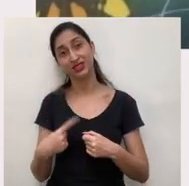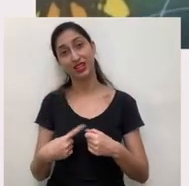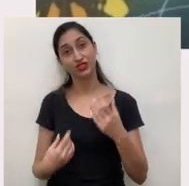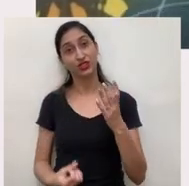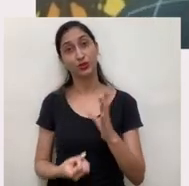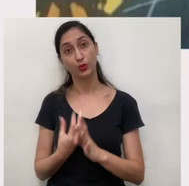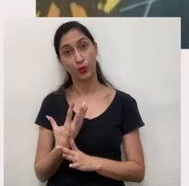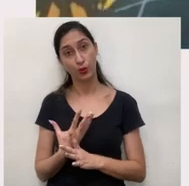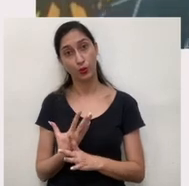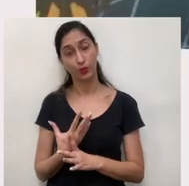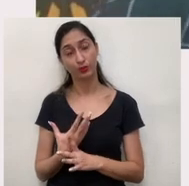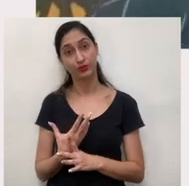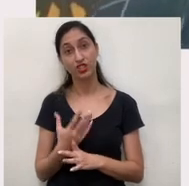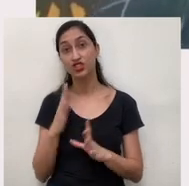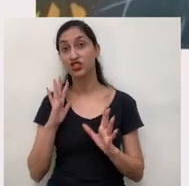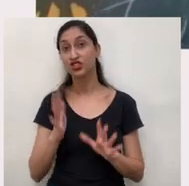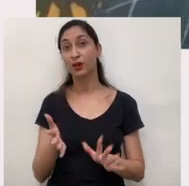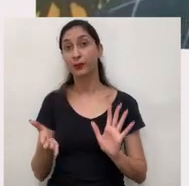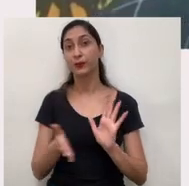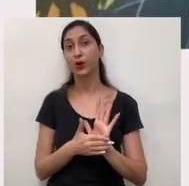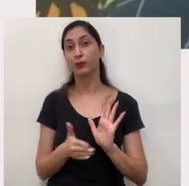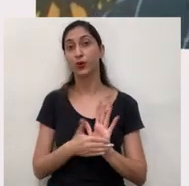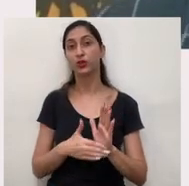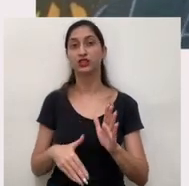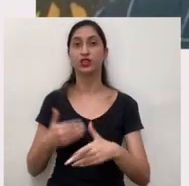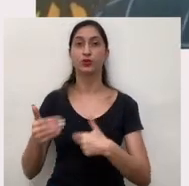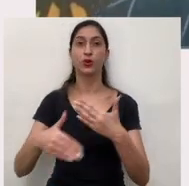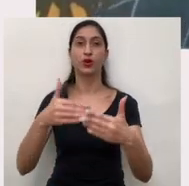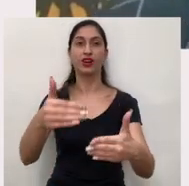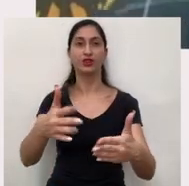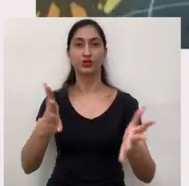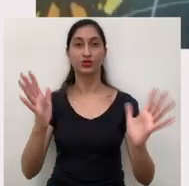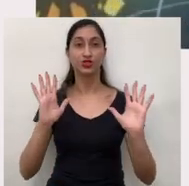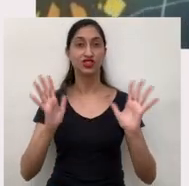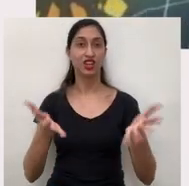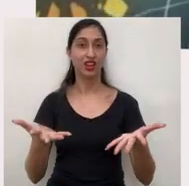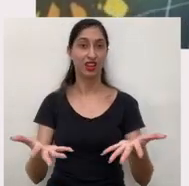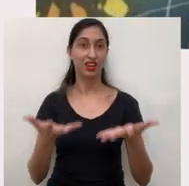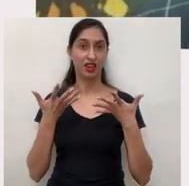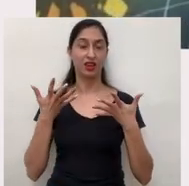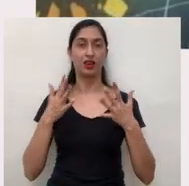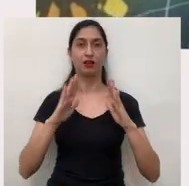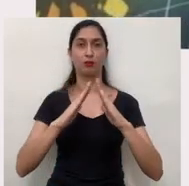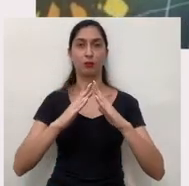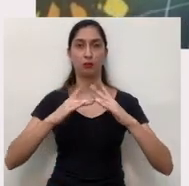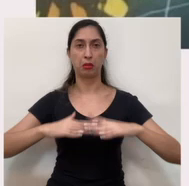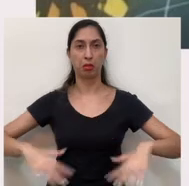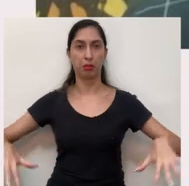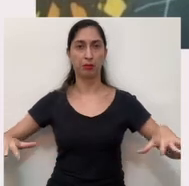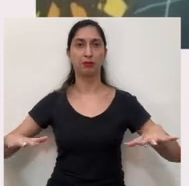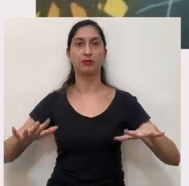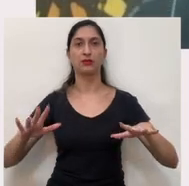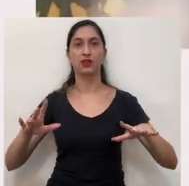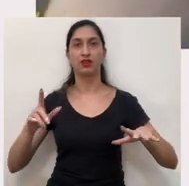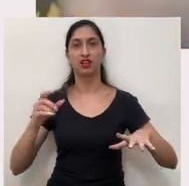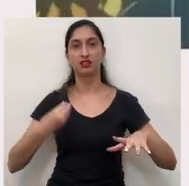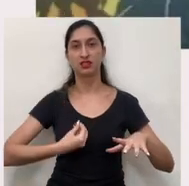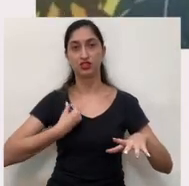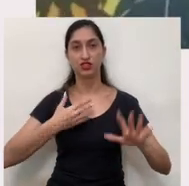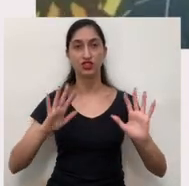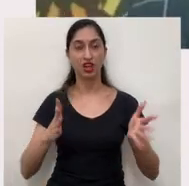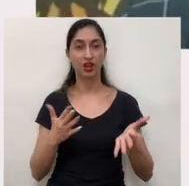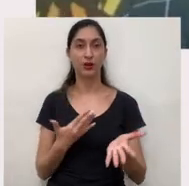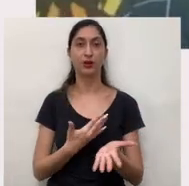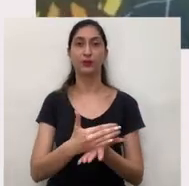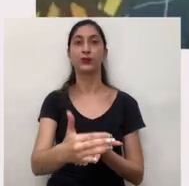nasce já de um ideal de progresso, né? Ela já nasce com essa perspectiva da demolição do que existe. E aí ela já nasce